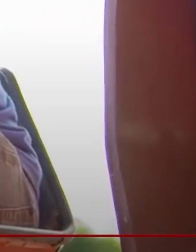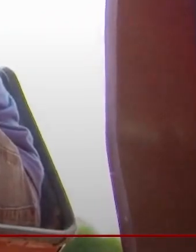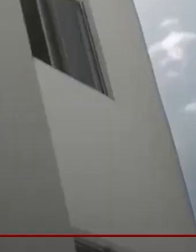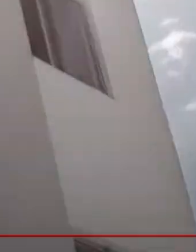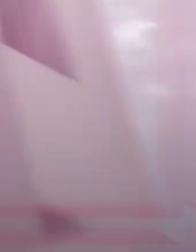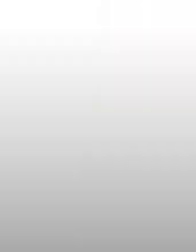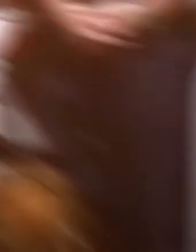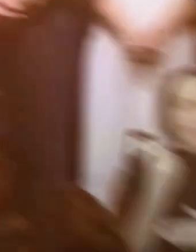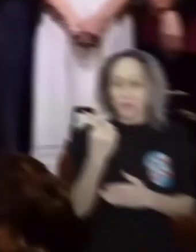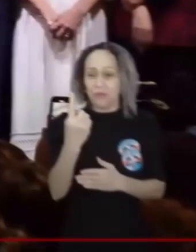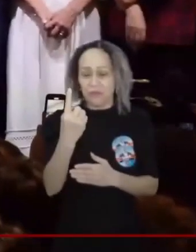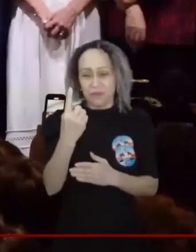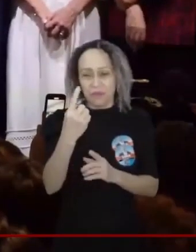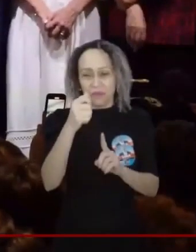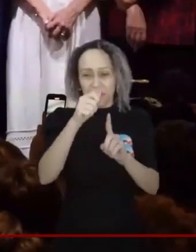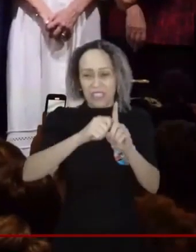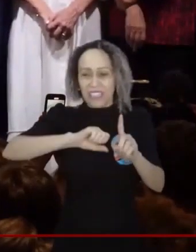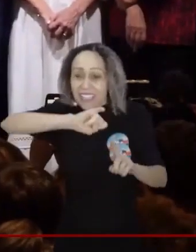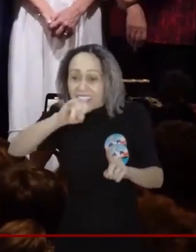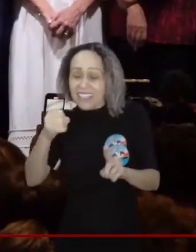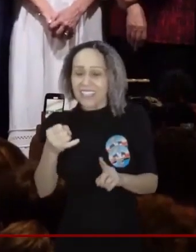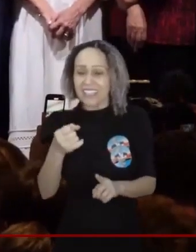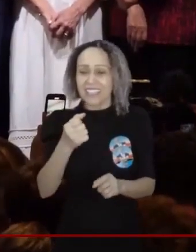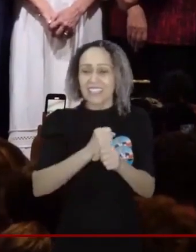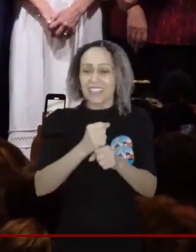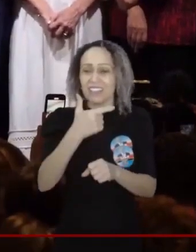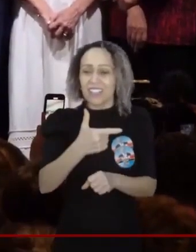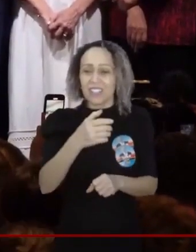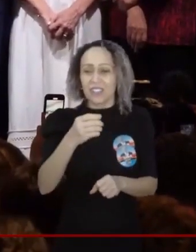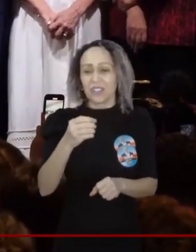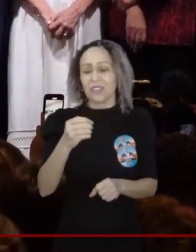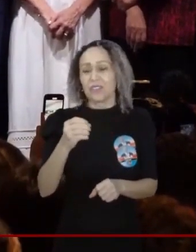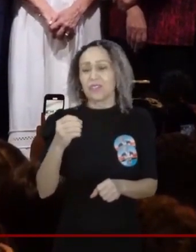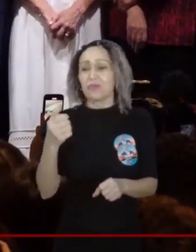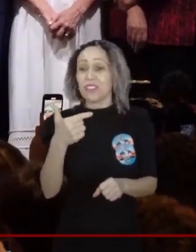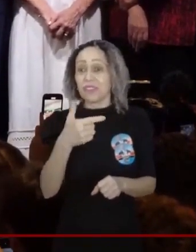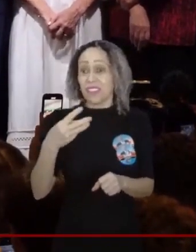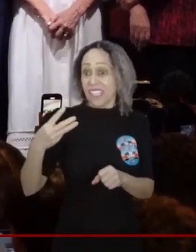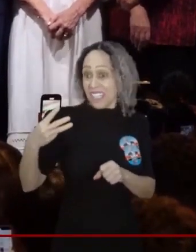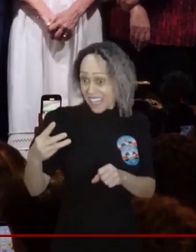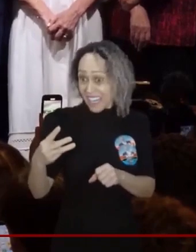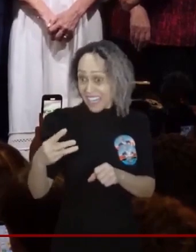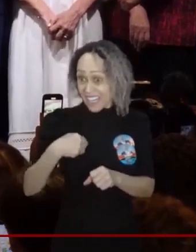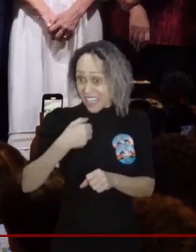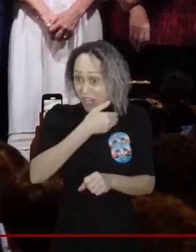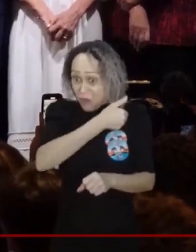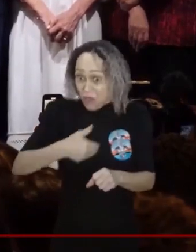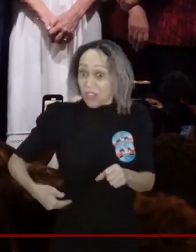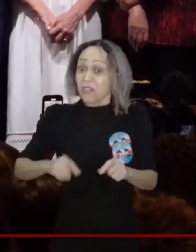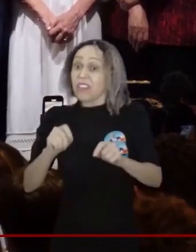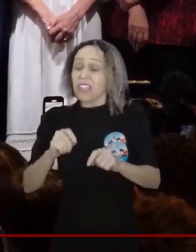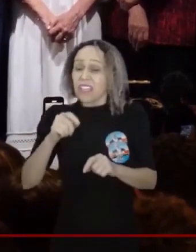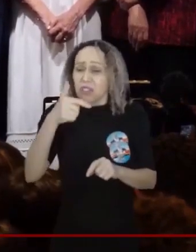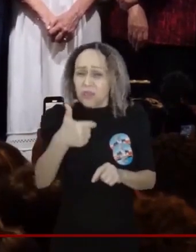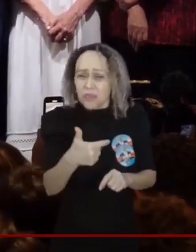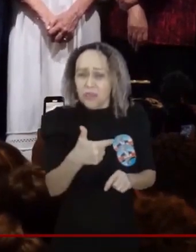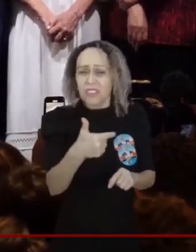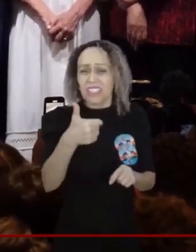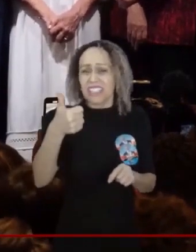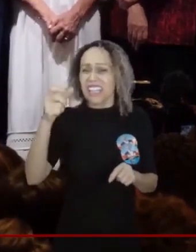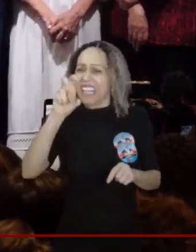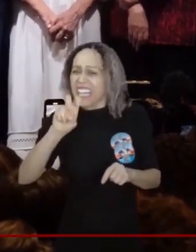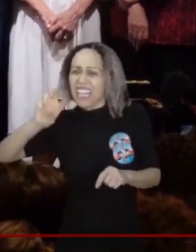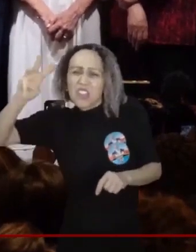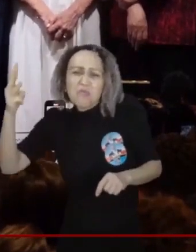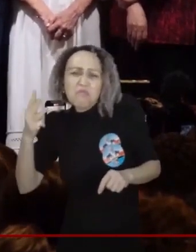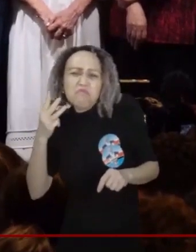do futuro. Vou governar para 215 milhões de brasileiros e brasileiras. E não apenas para aqueles que